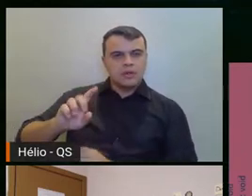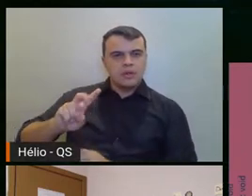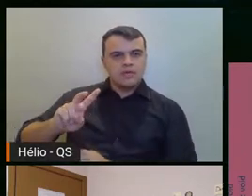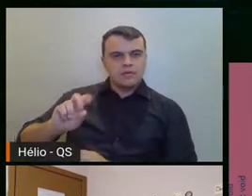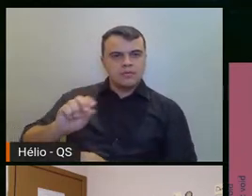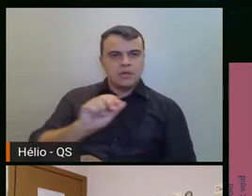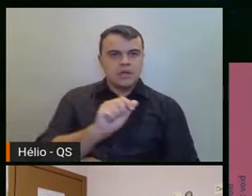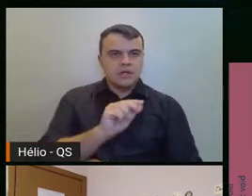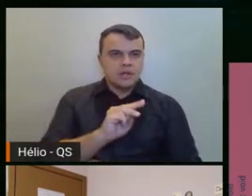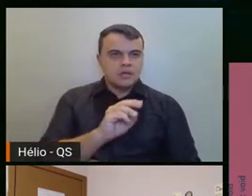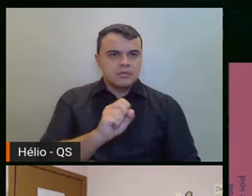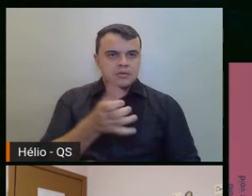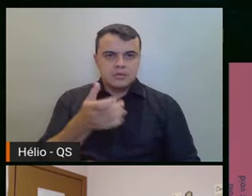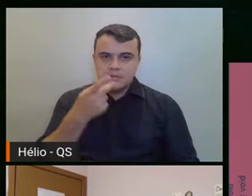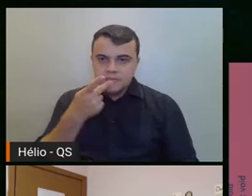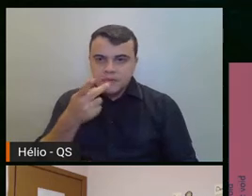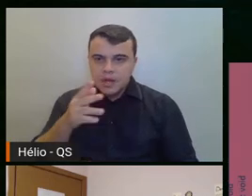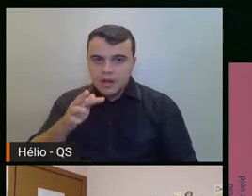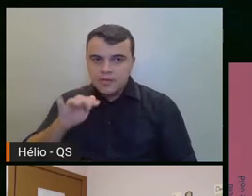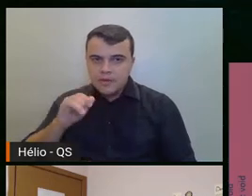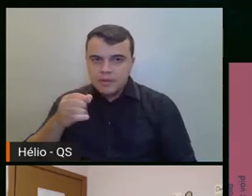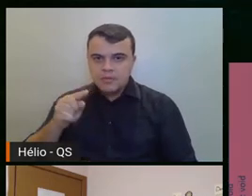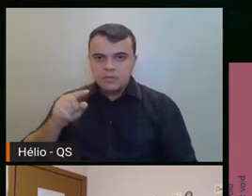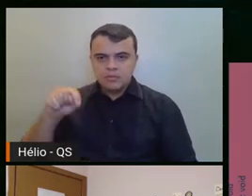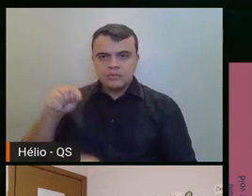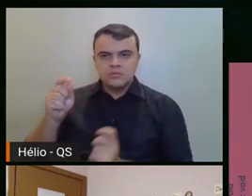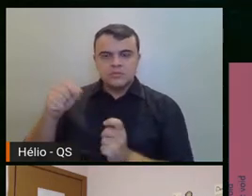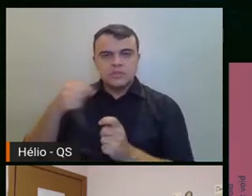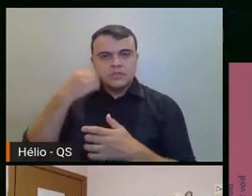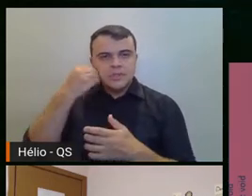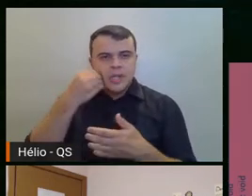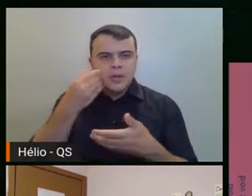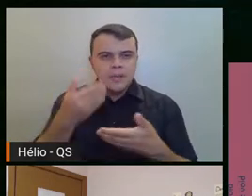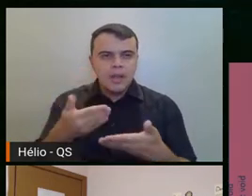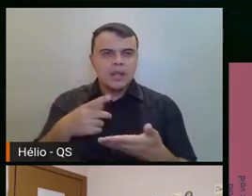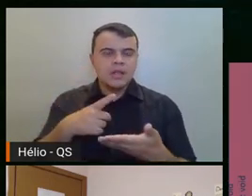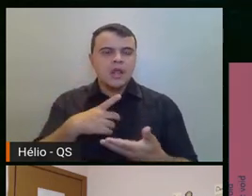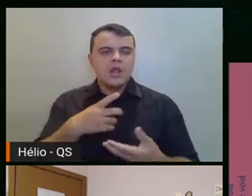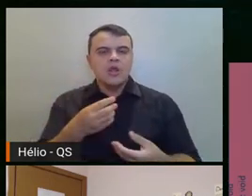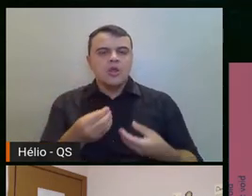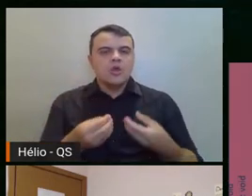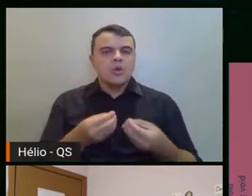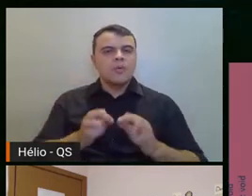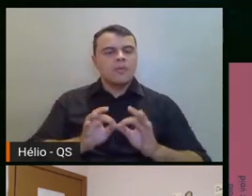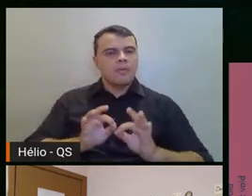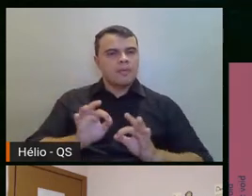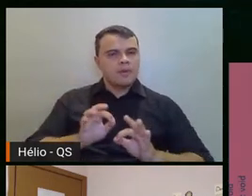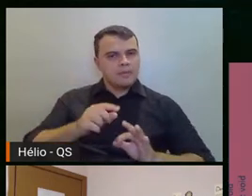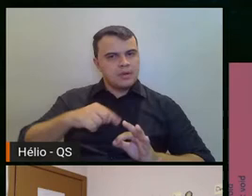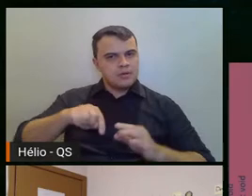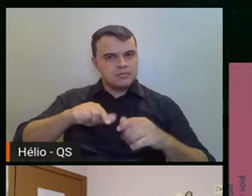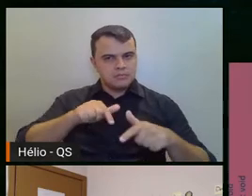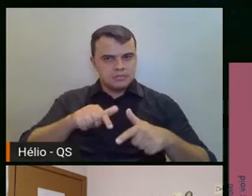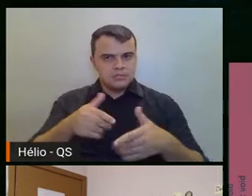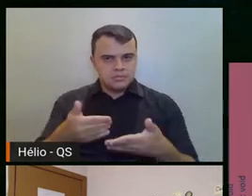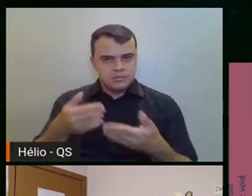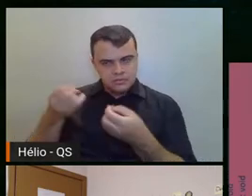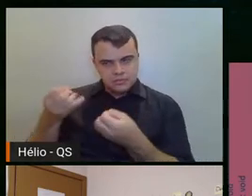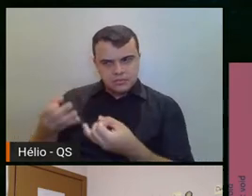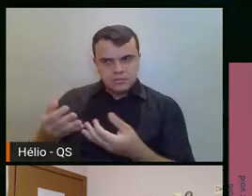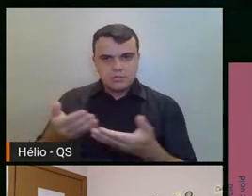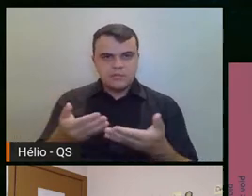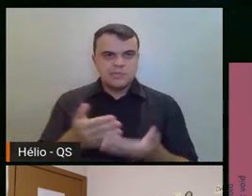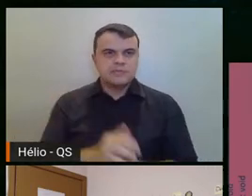WS então se você quiser falar um pouquinho aí Felipão sobre as experiências e de como isso prepara a galera para o mercado de trabalho cara fica à